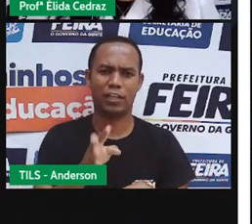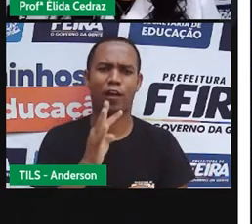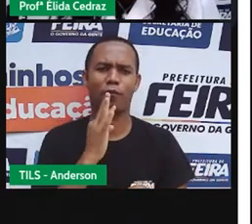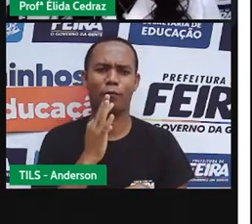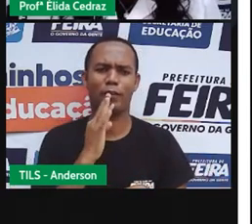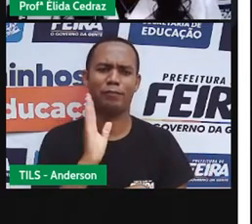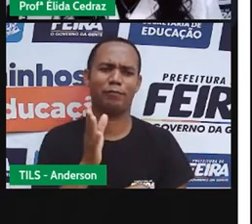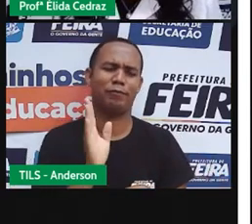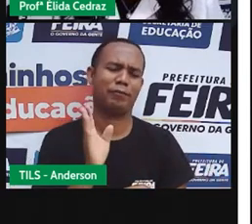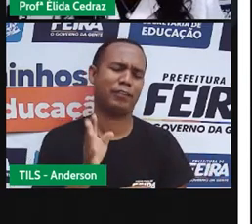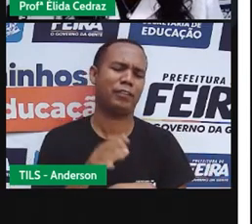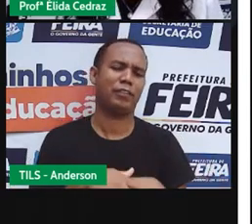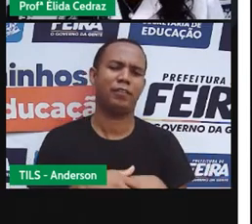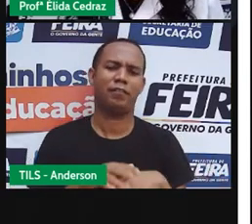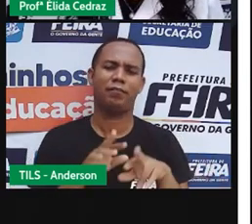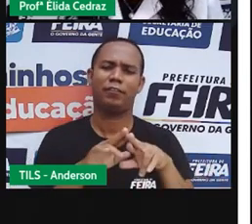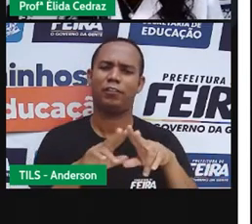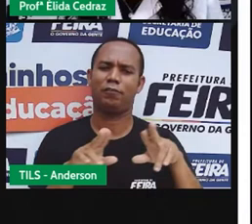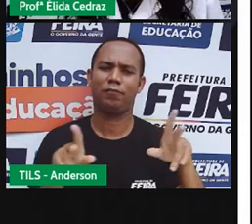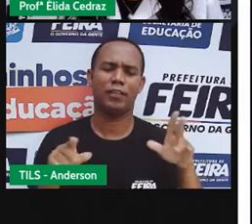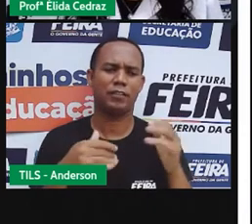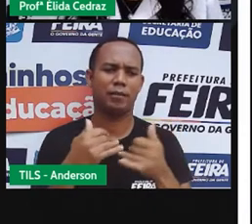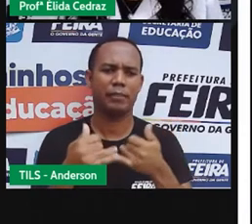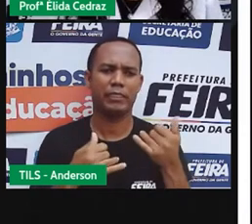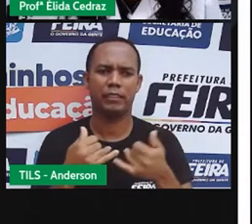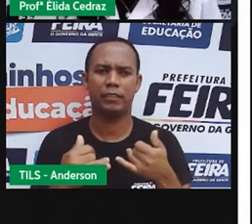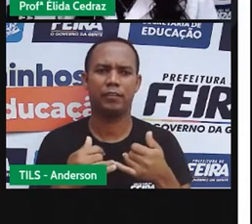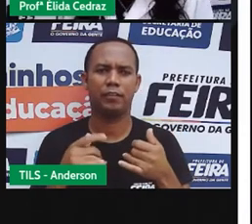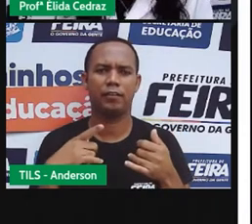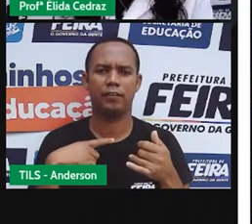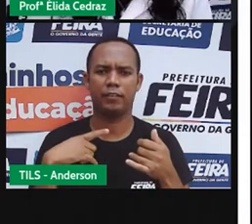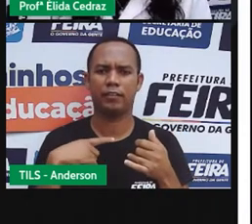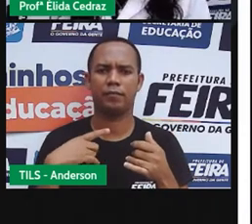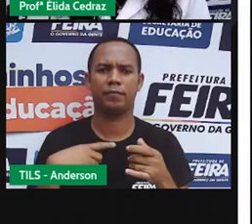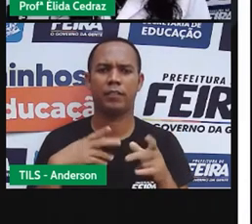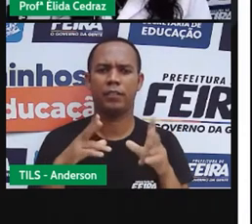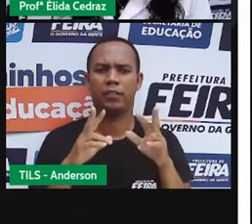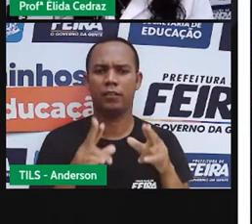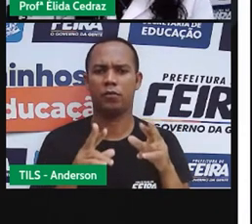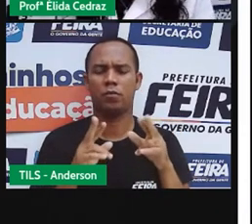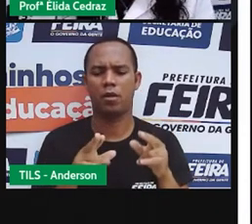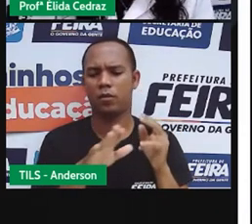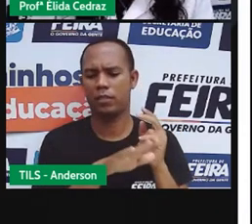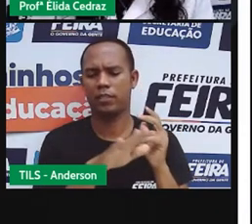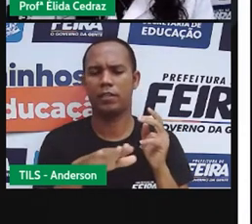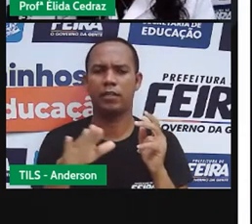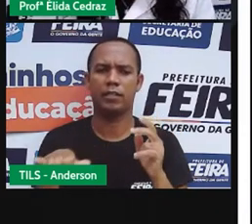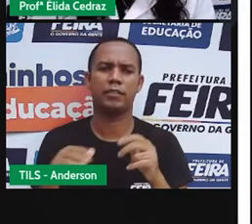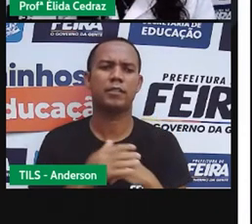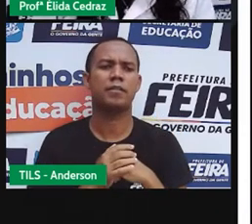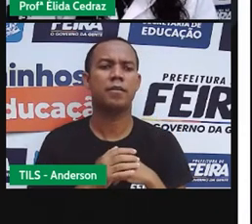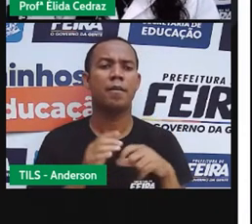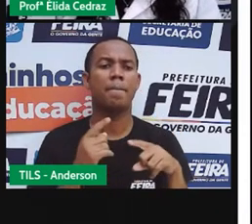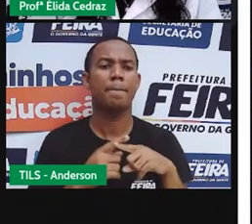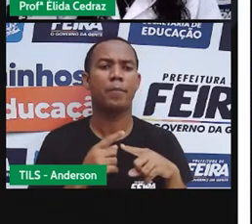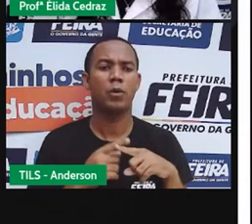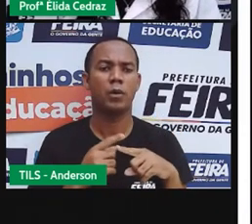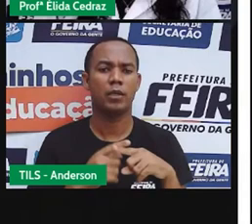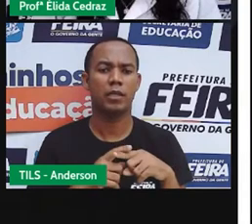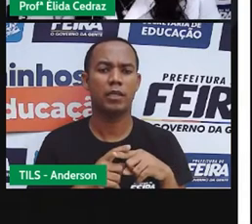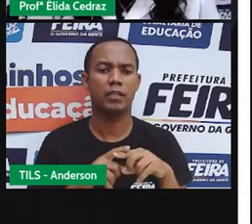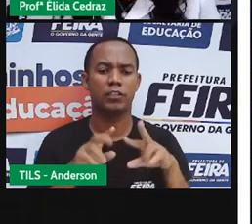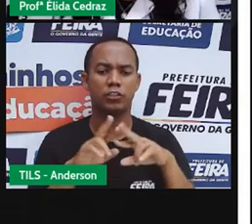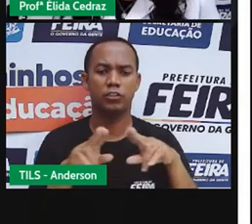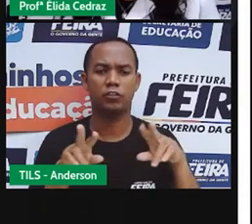academia, né? Nós vimos que tem vários tipos de amarelinha. A mesma coisa são para as crianças indígenas. Por quê? Porque